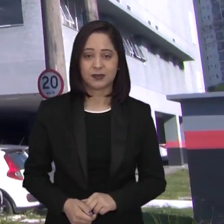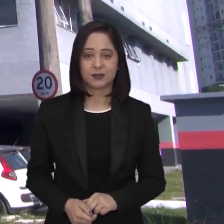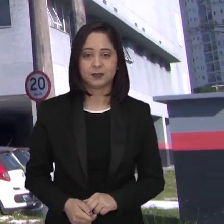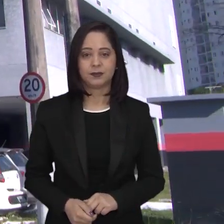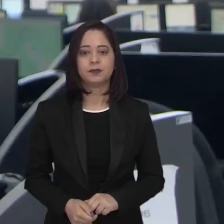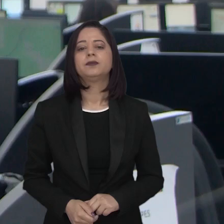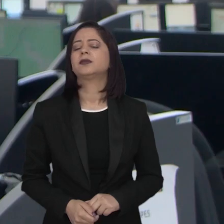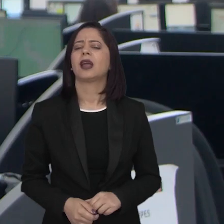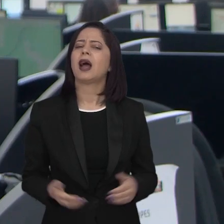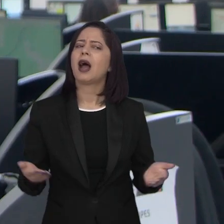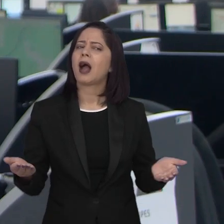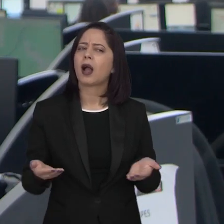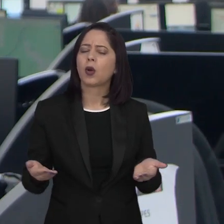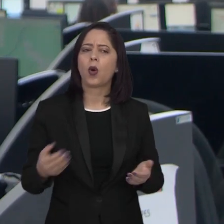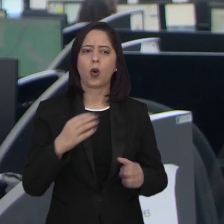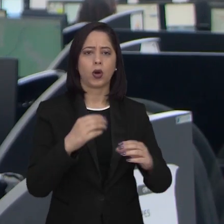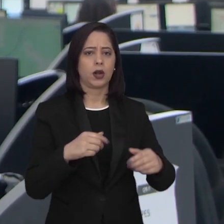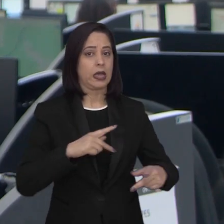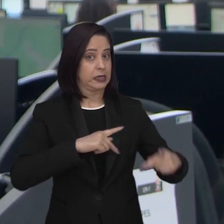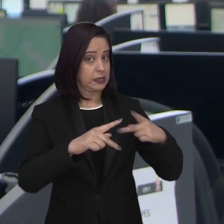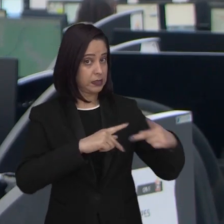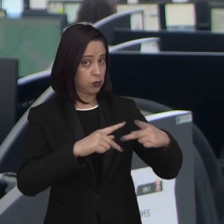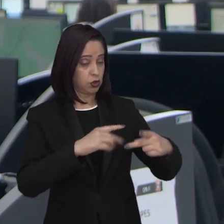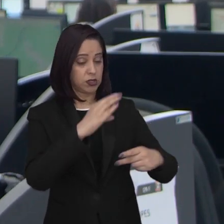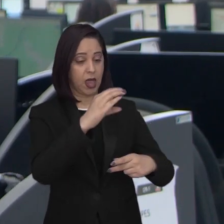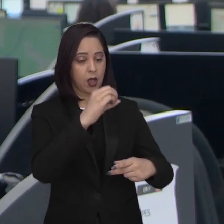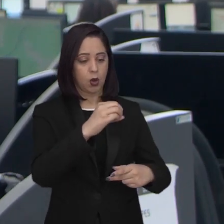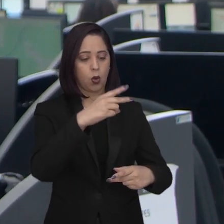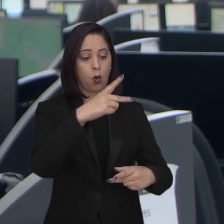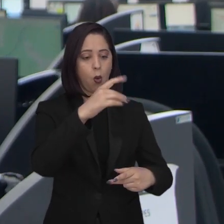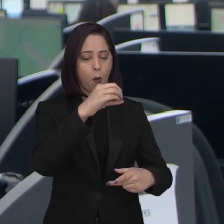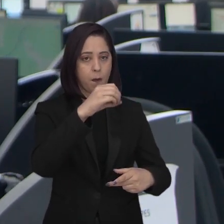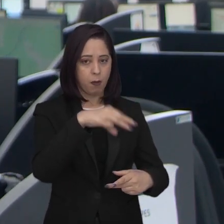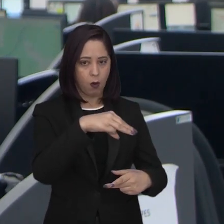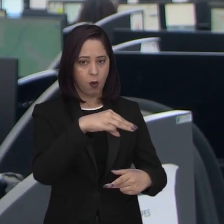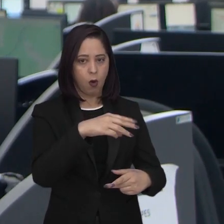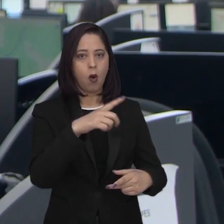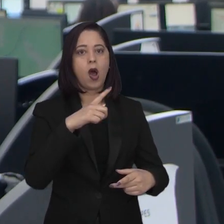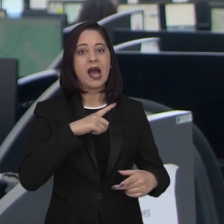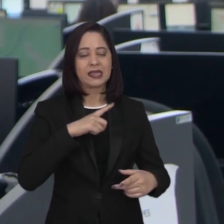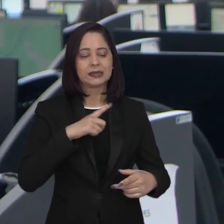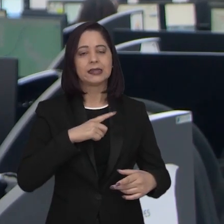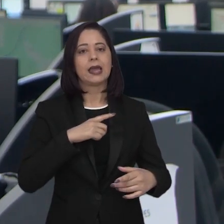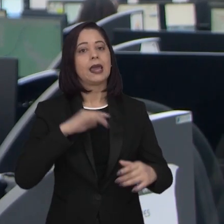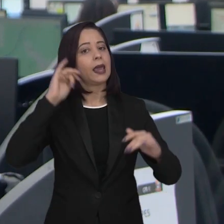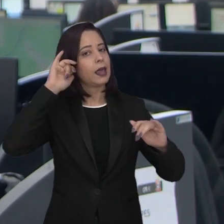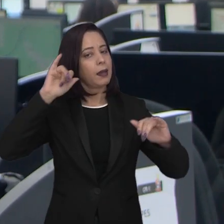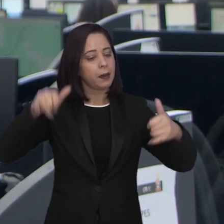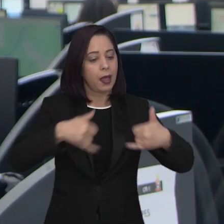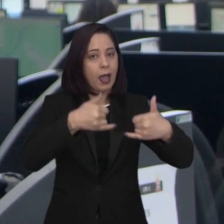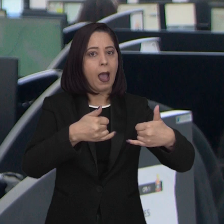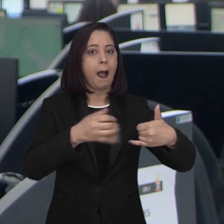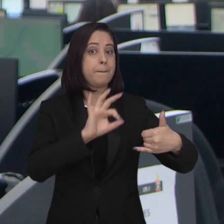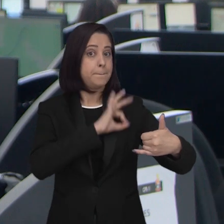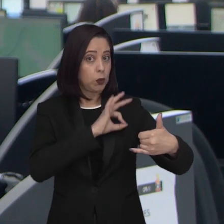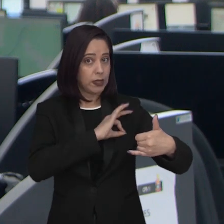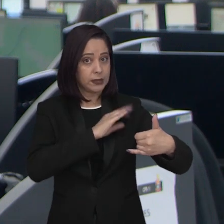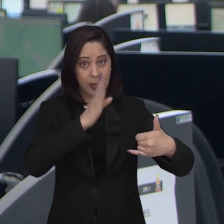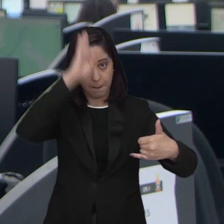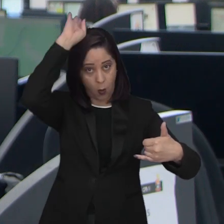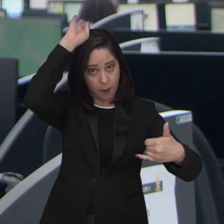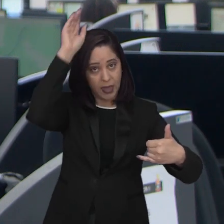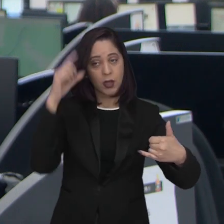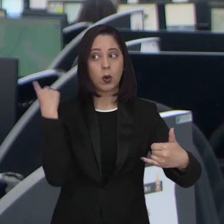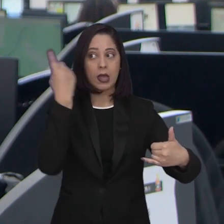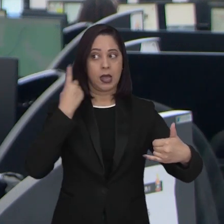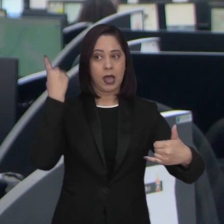Campos. Atualmente aqui no Copom São José dos Campos nós atendemos ocorrências que são de polícia, ocorrências do bombeiro e